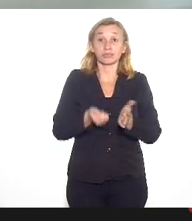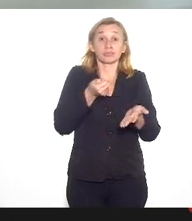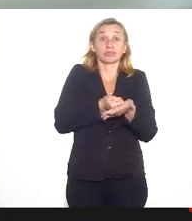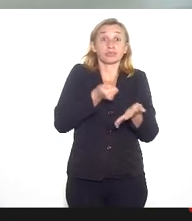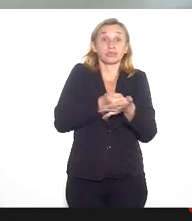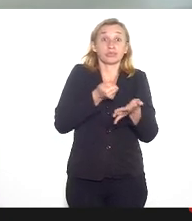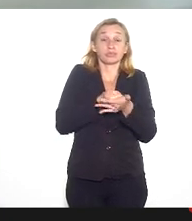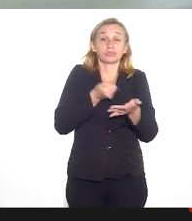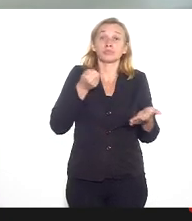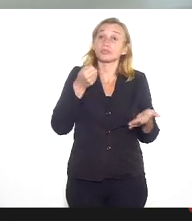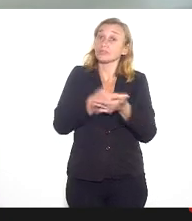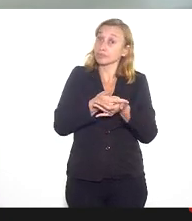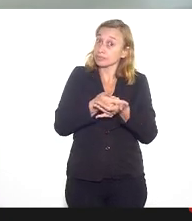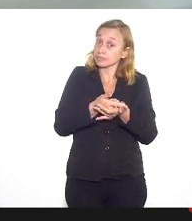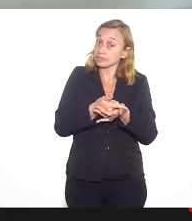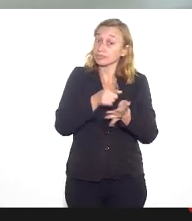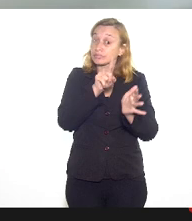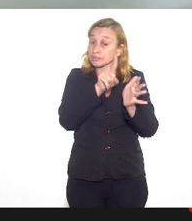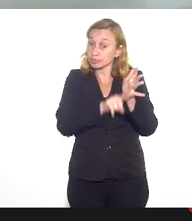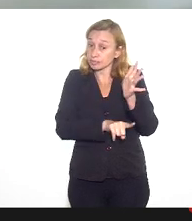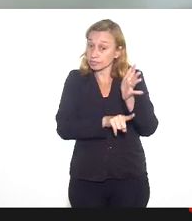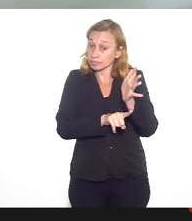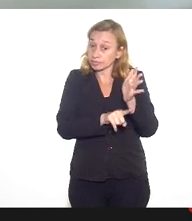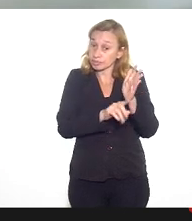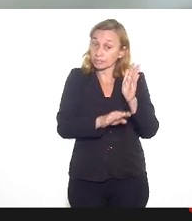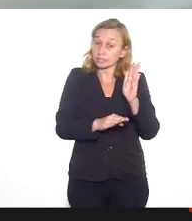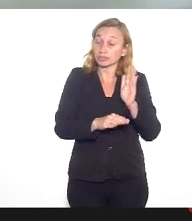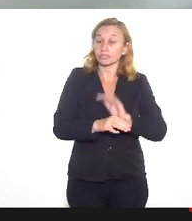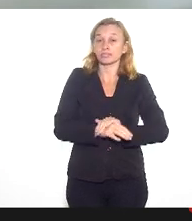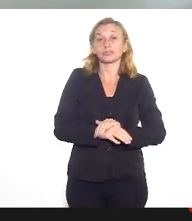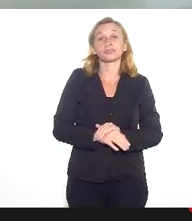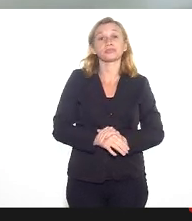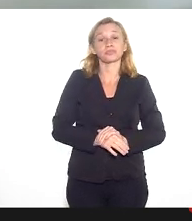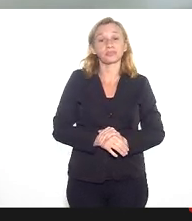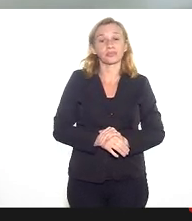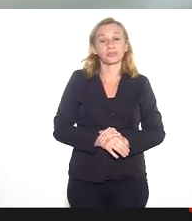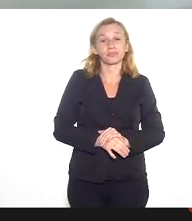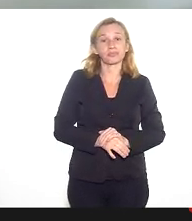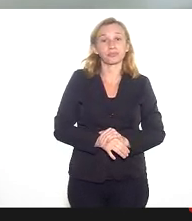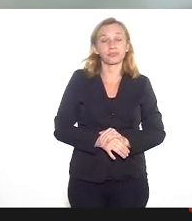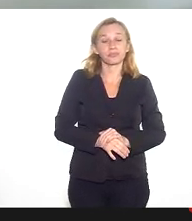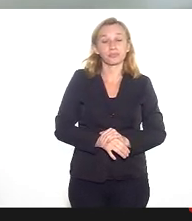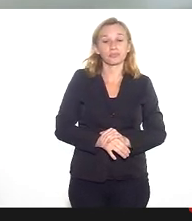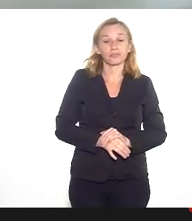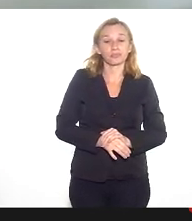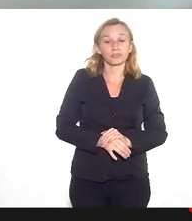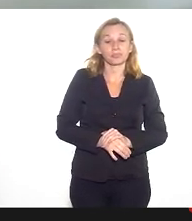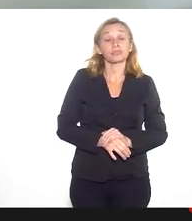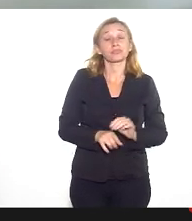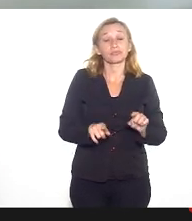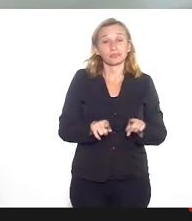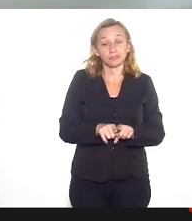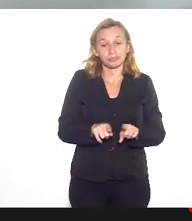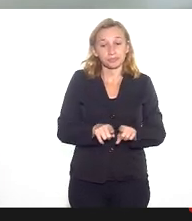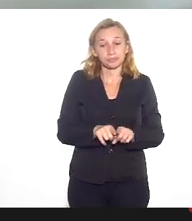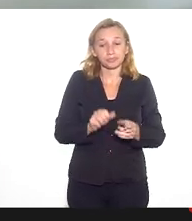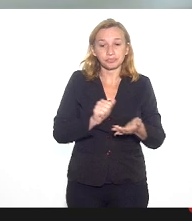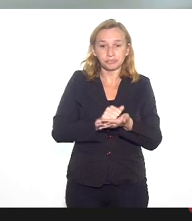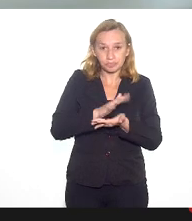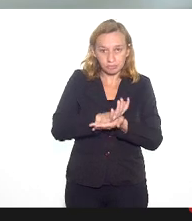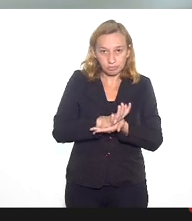o pagamento do abatimento a maior, e isso insere-se também multa.